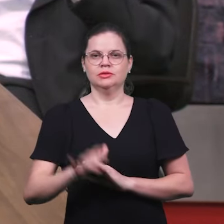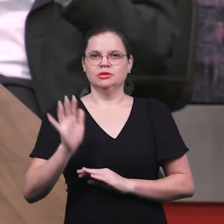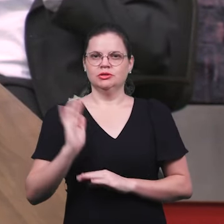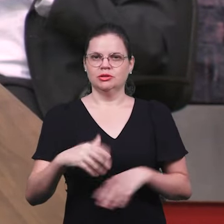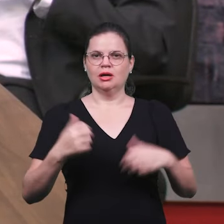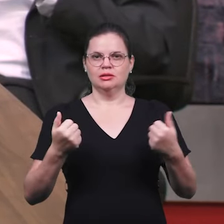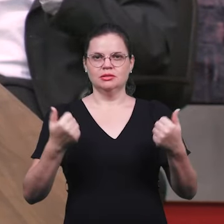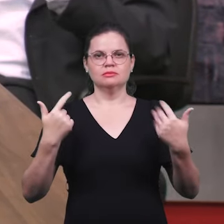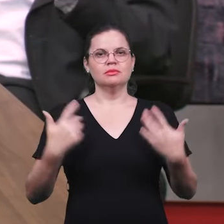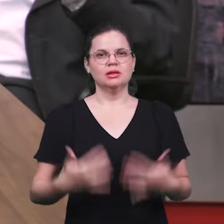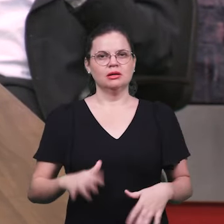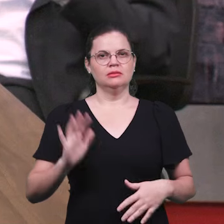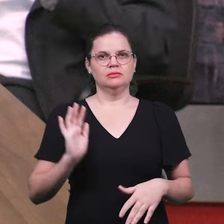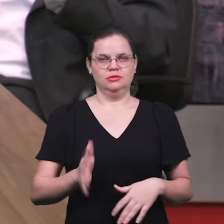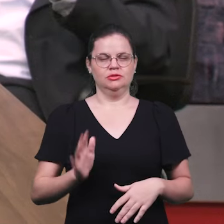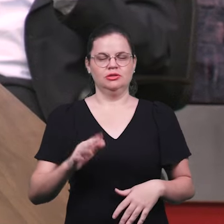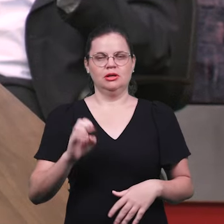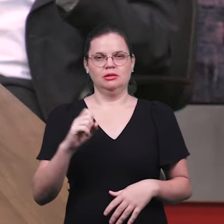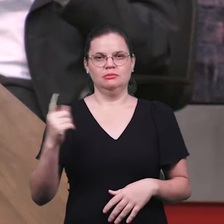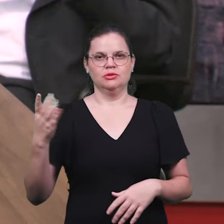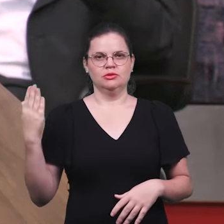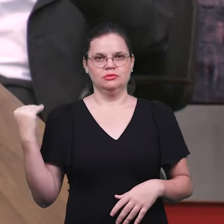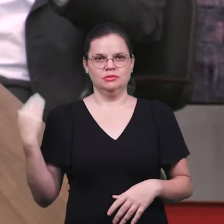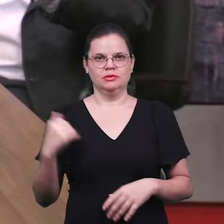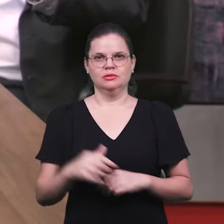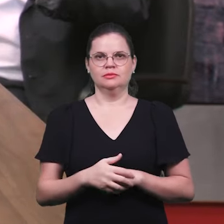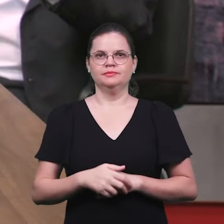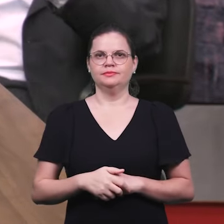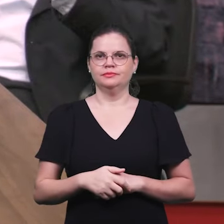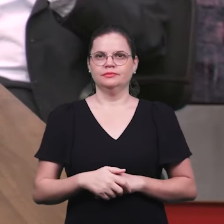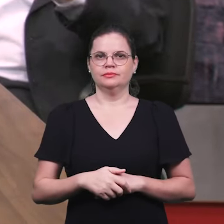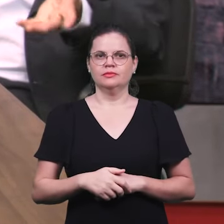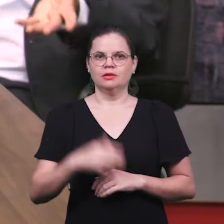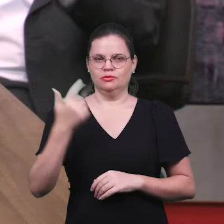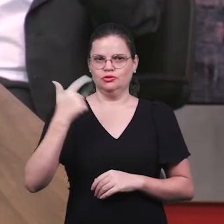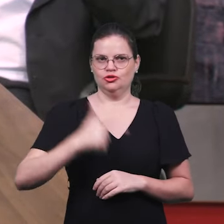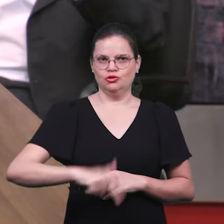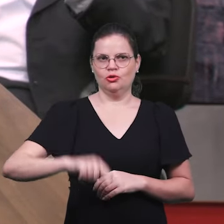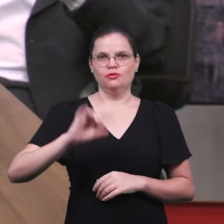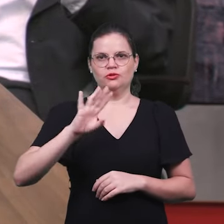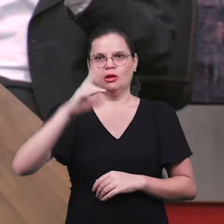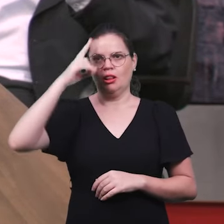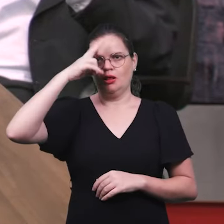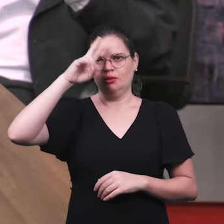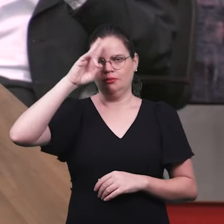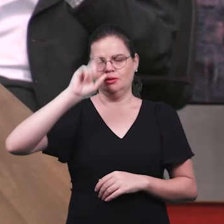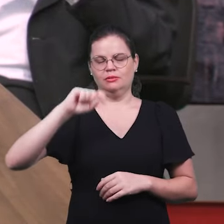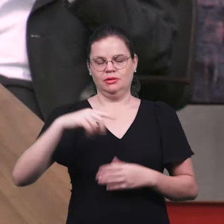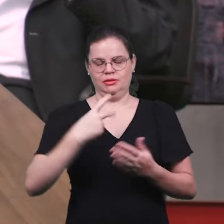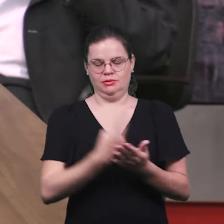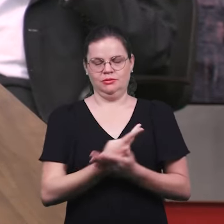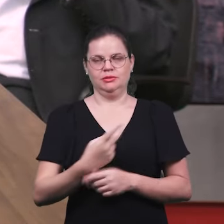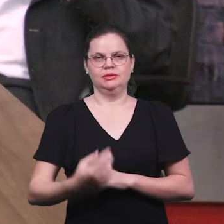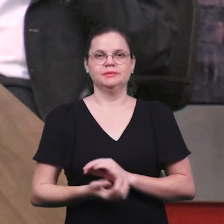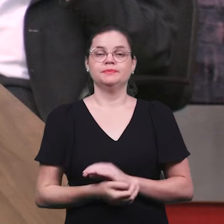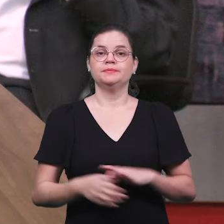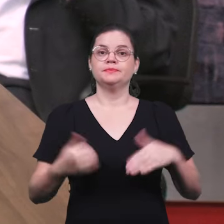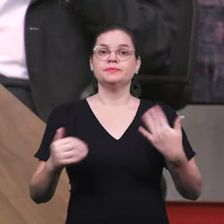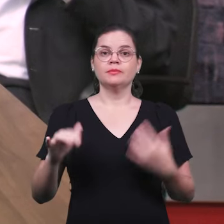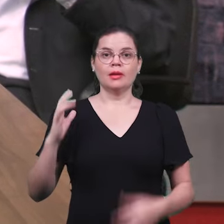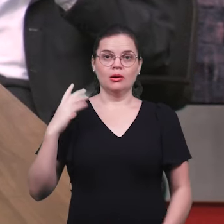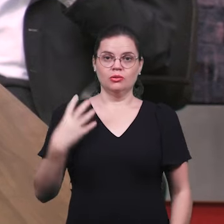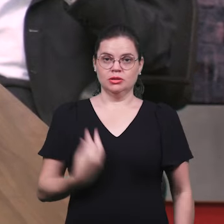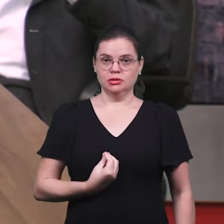aqui. Vamos repetir rapidamente, só para relembrar o que aconteceu. Então,